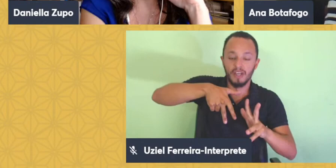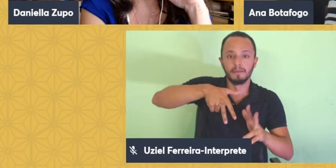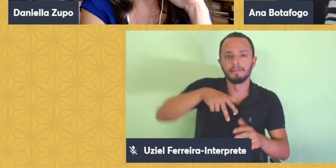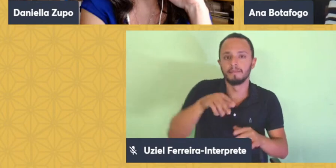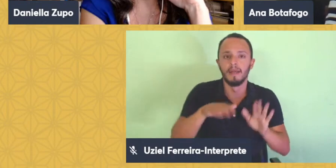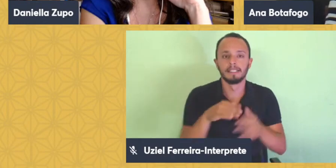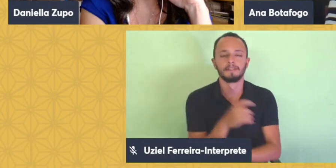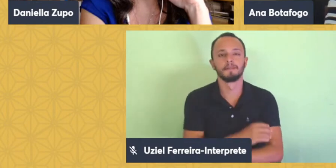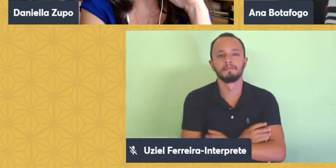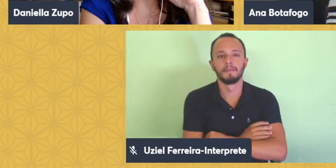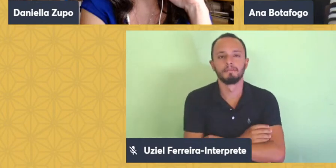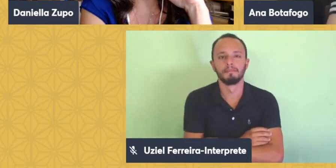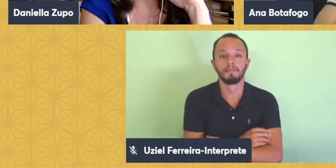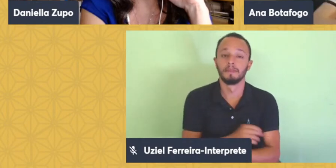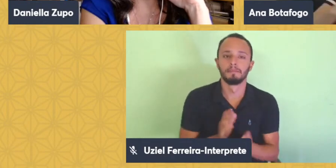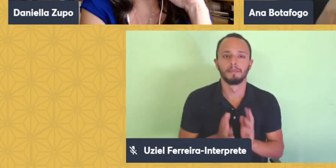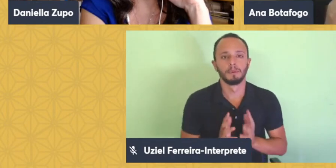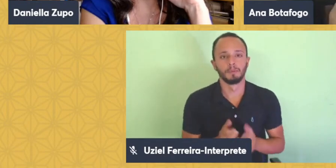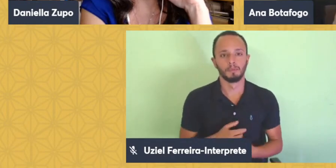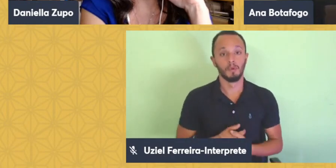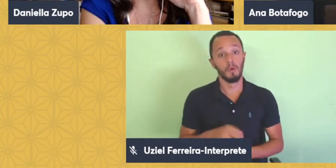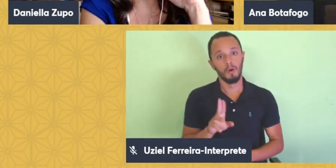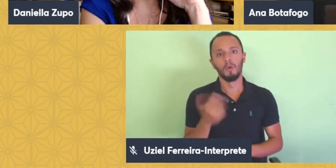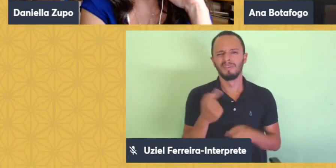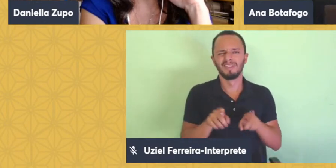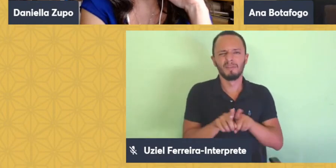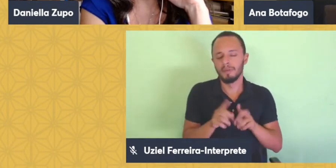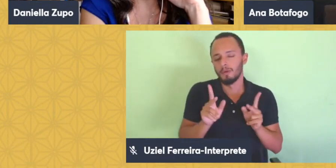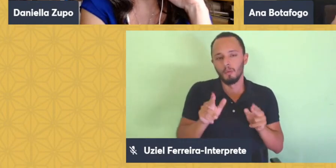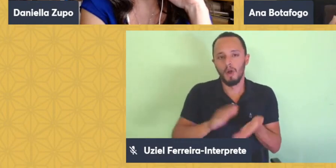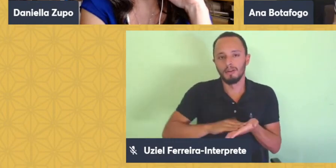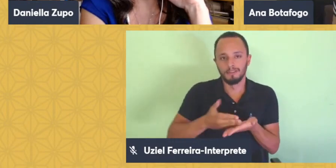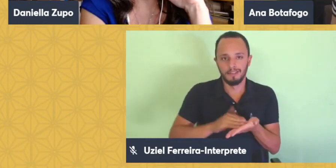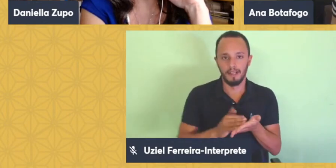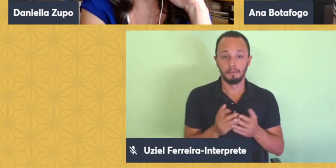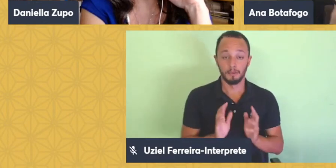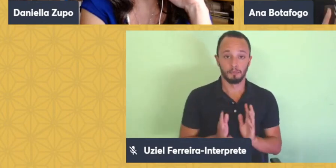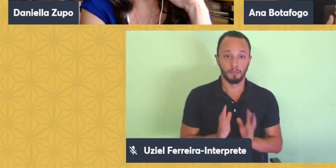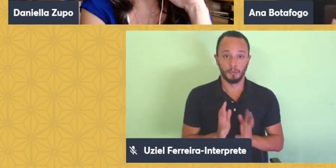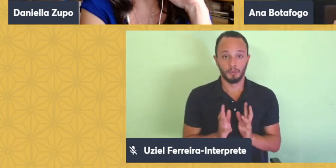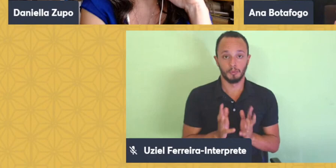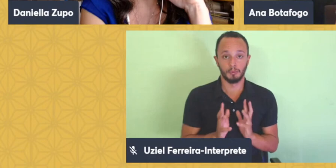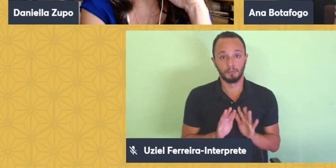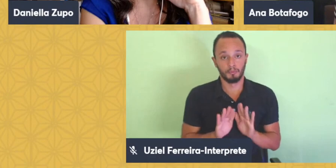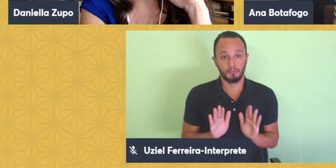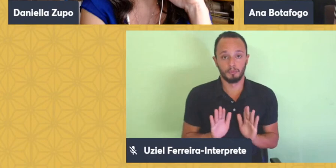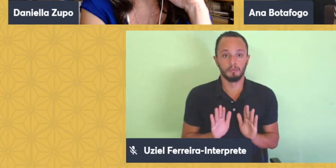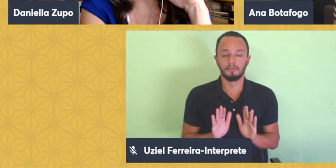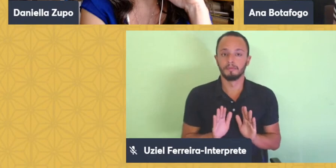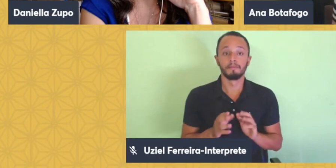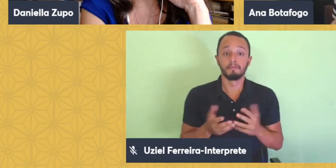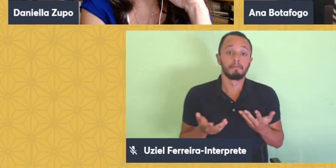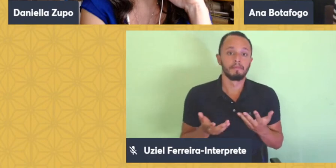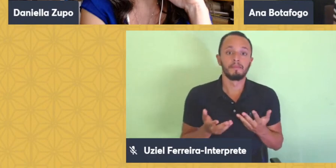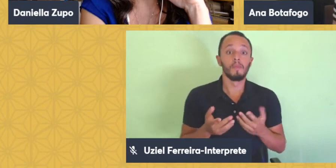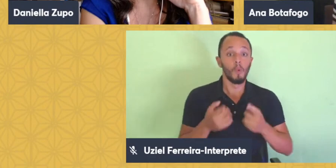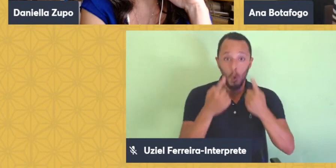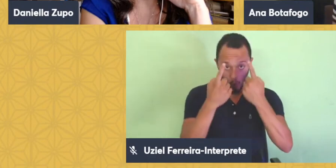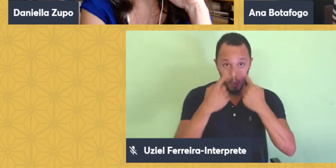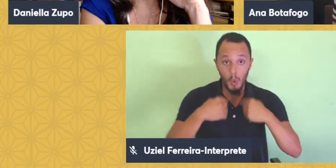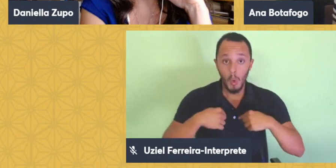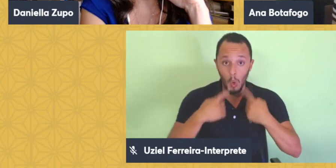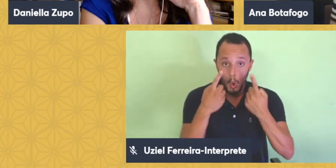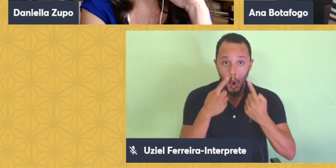assim observando mais então é o corpo ele ele age